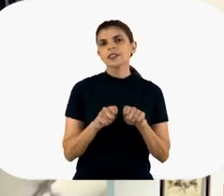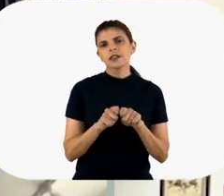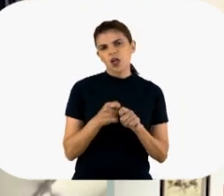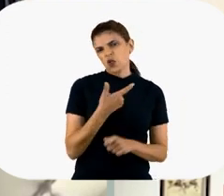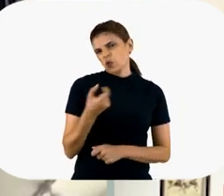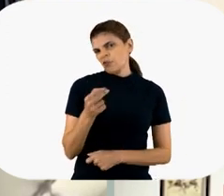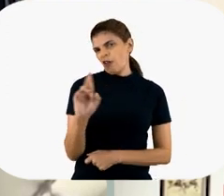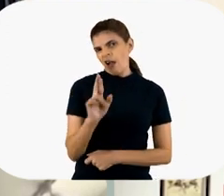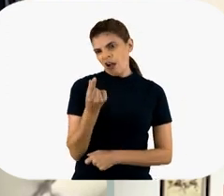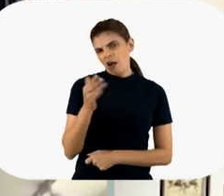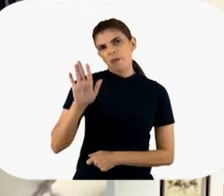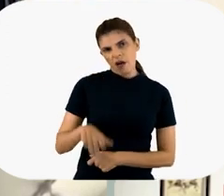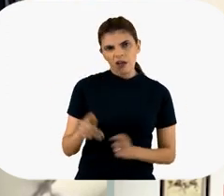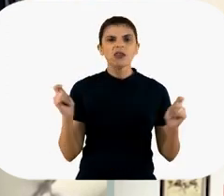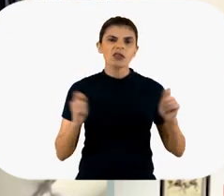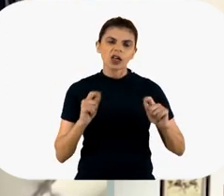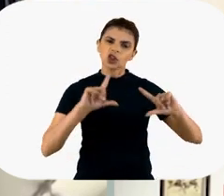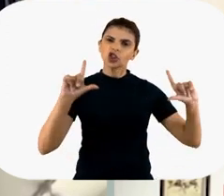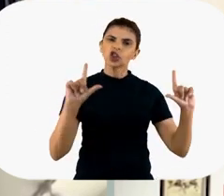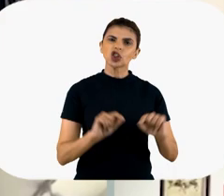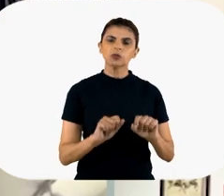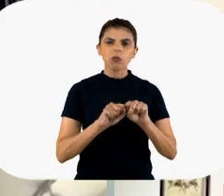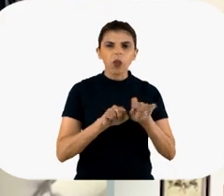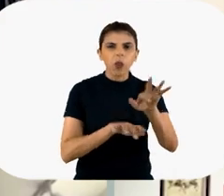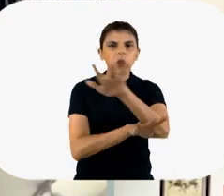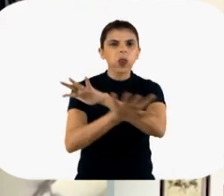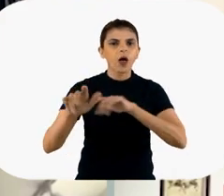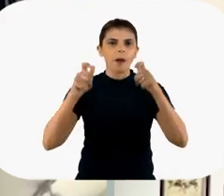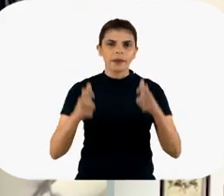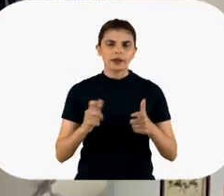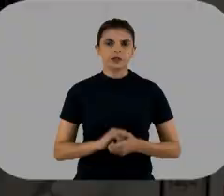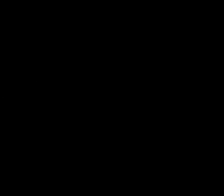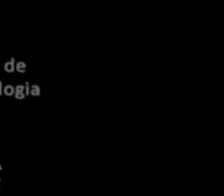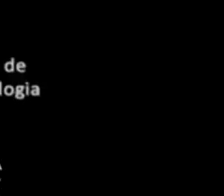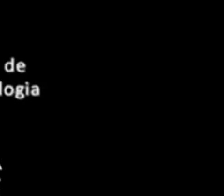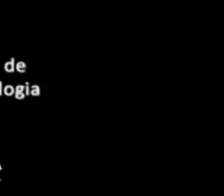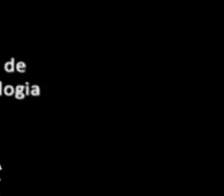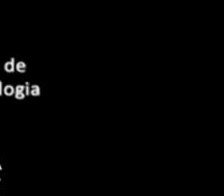R$ 200, né? E se diminui bastante a contaminação do ambiente.